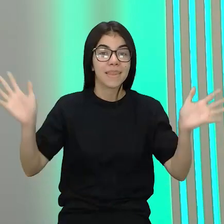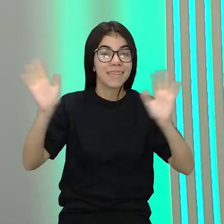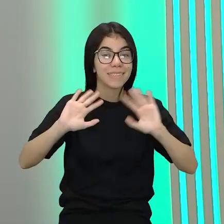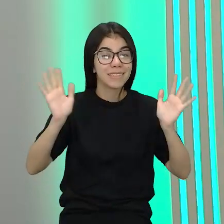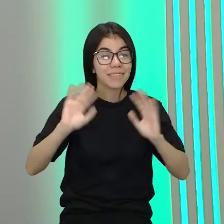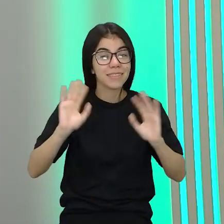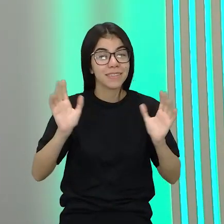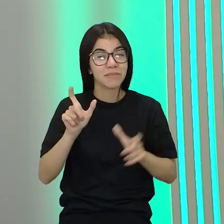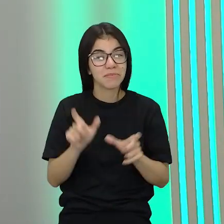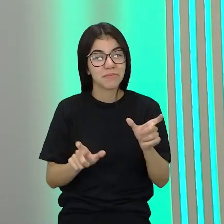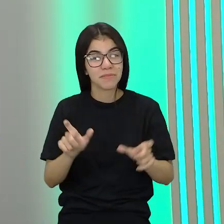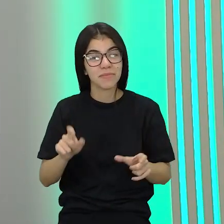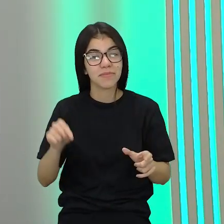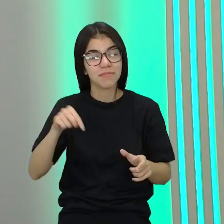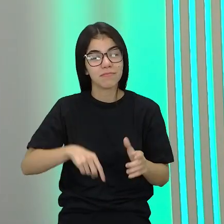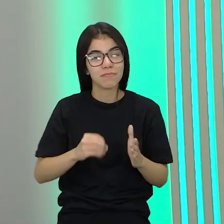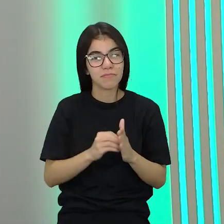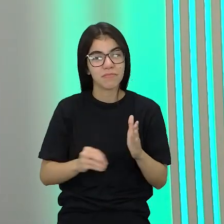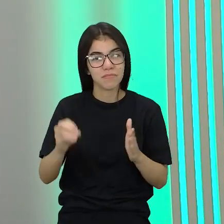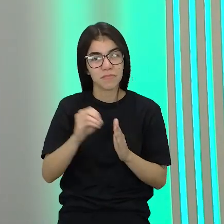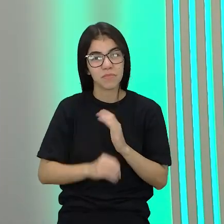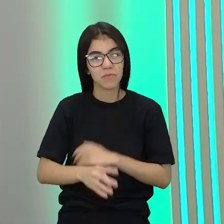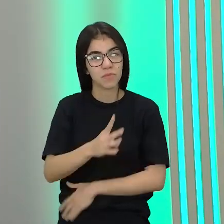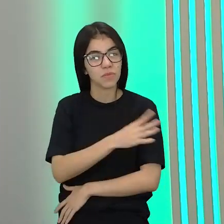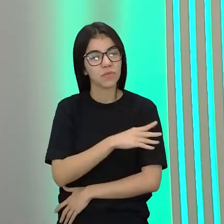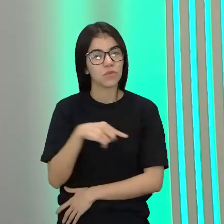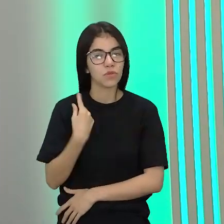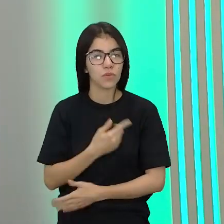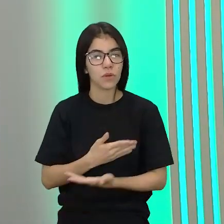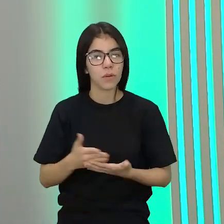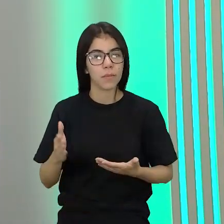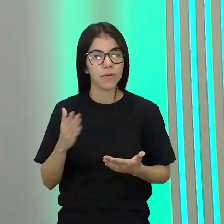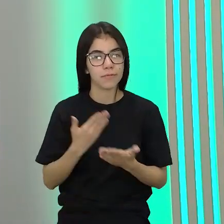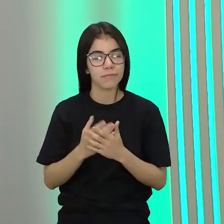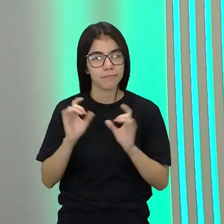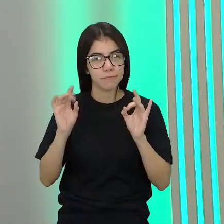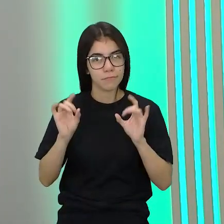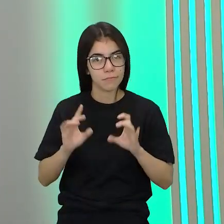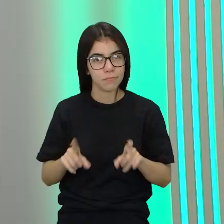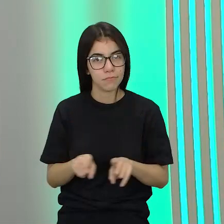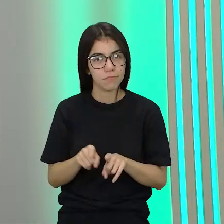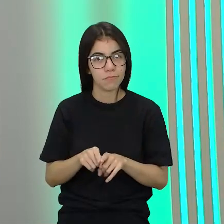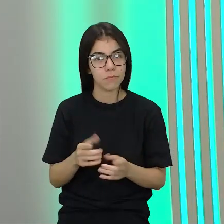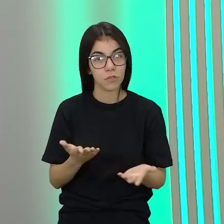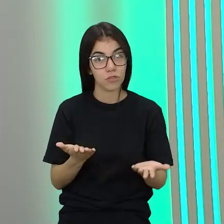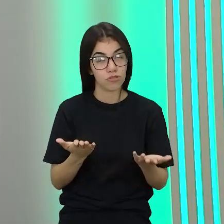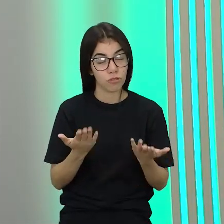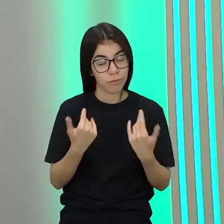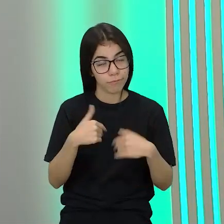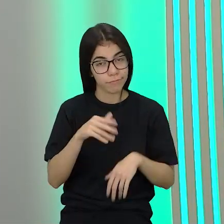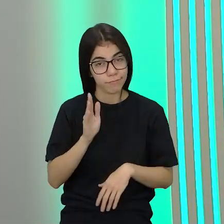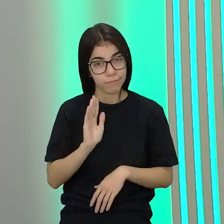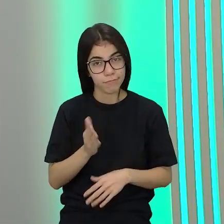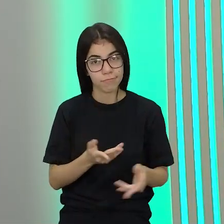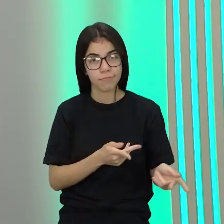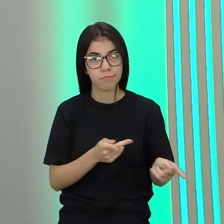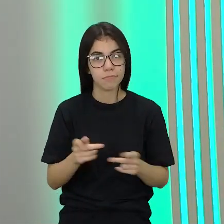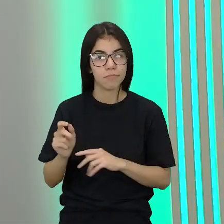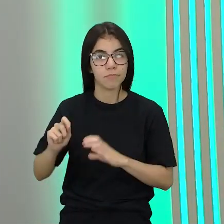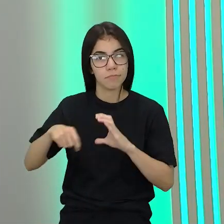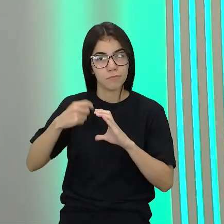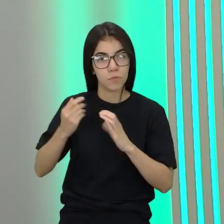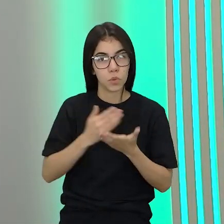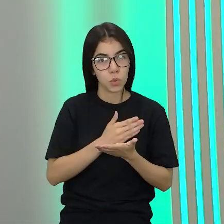Olá, galerinha aqui do Centro de Mídia do 4º ano. Vamos começar mais uma super aula e já convido você, hein? Assista esse vídeo